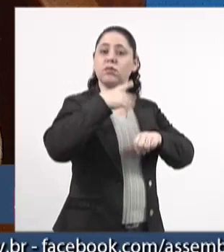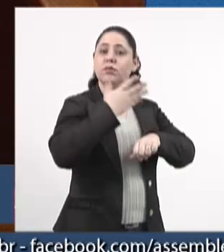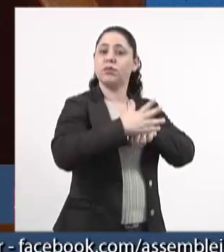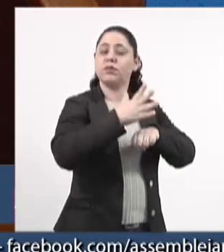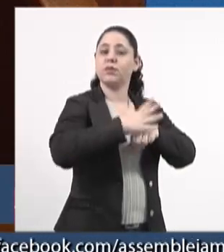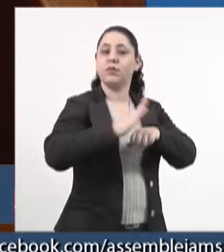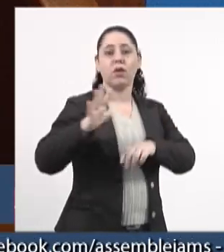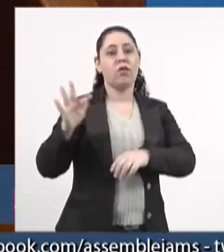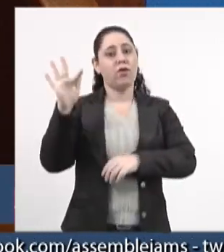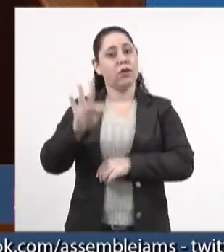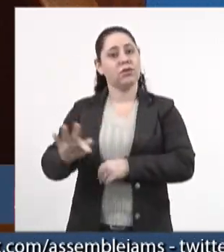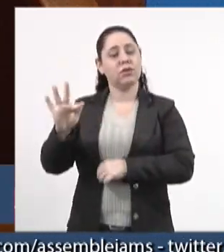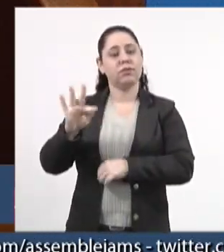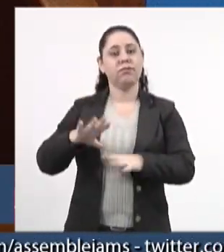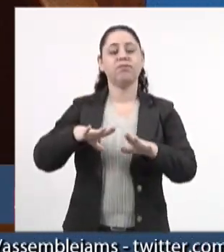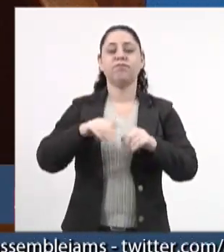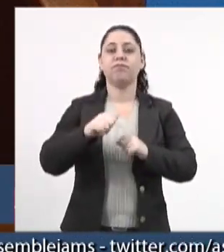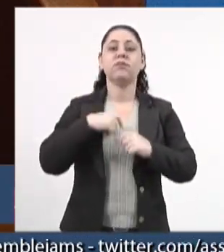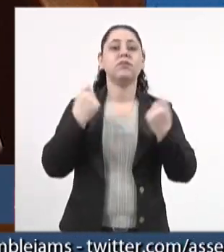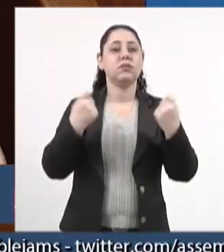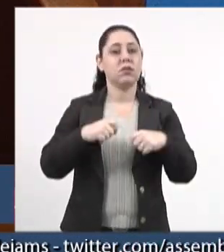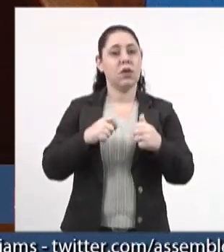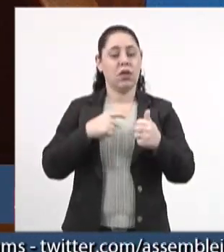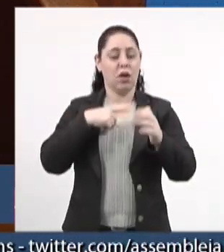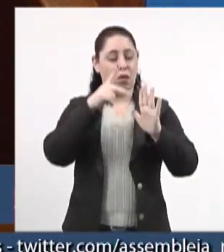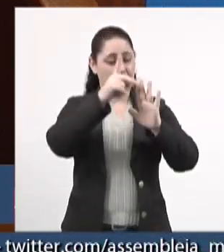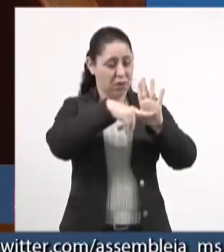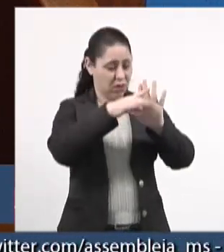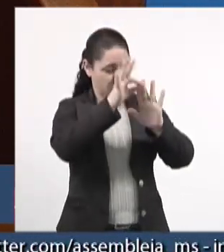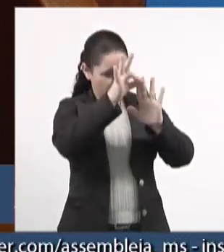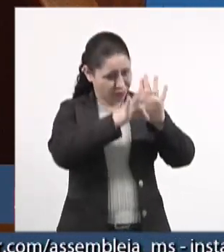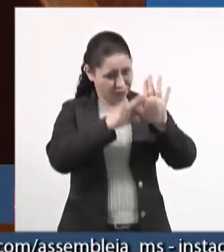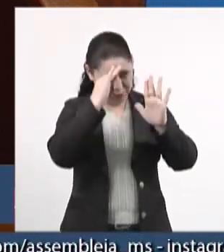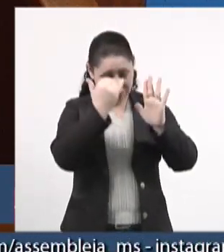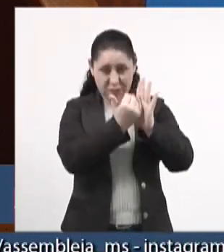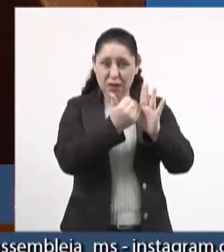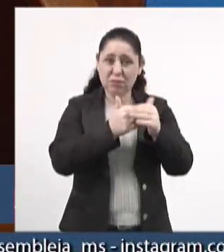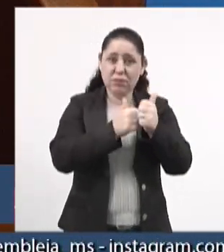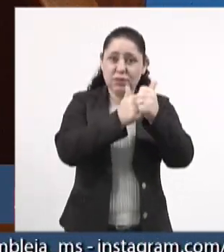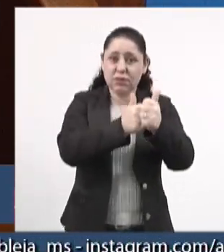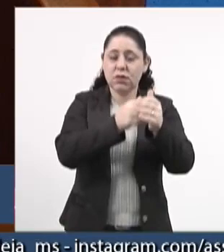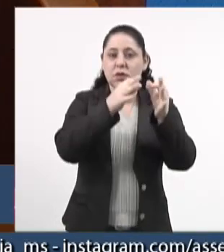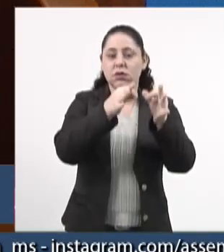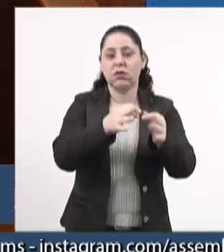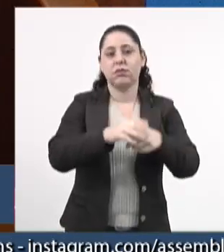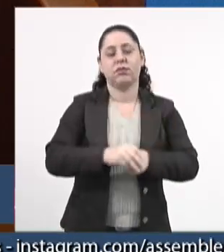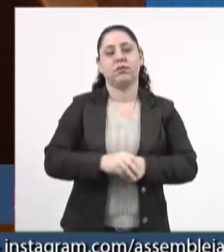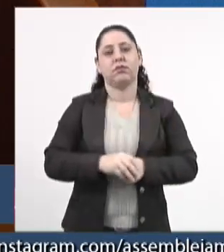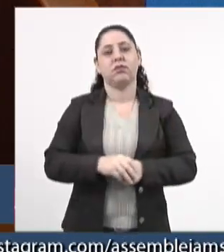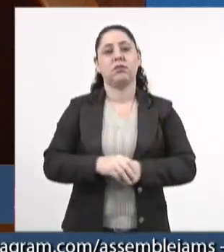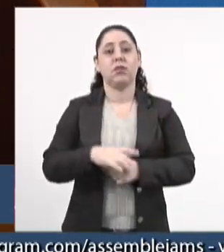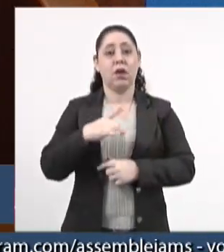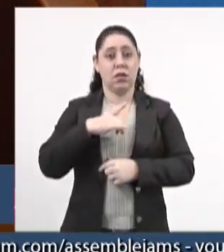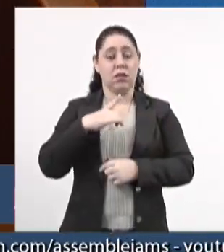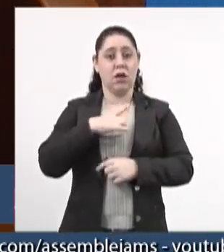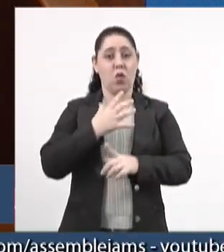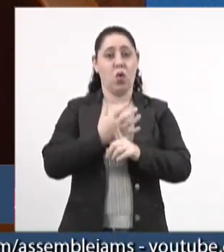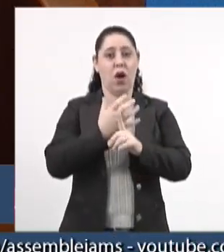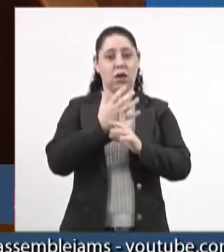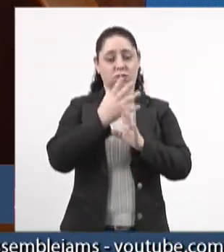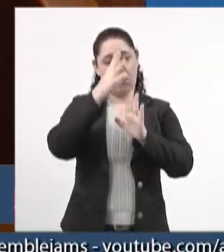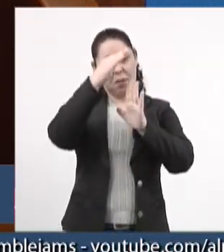têm faculdade, tem que seguir um planejamento na sala de aula, tem um currículo